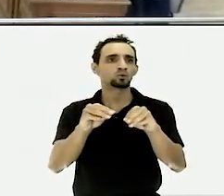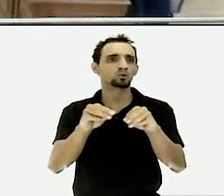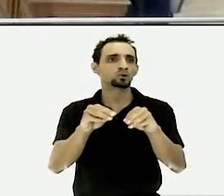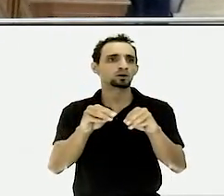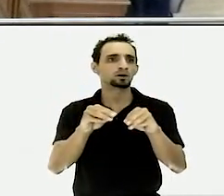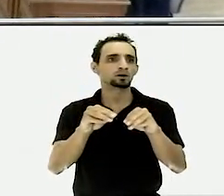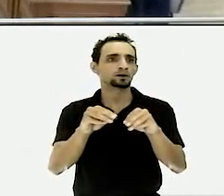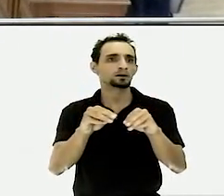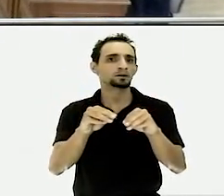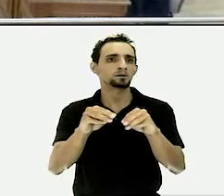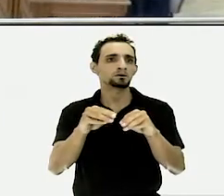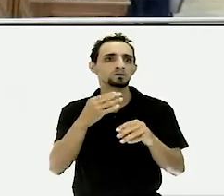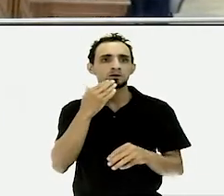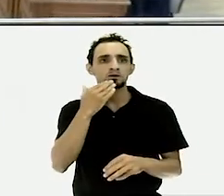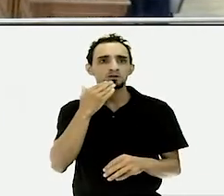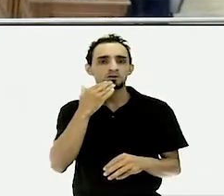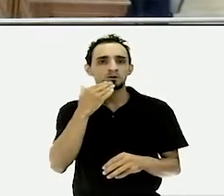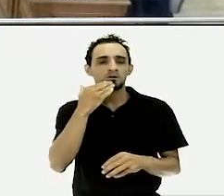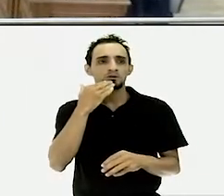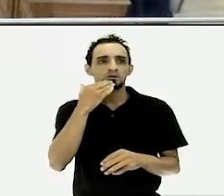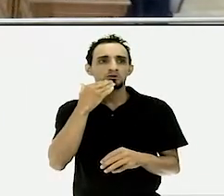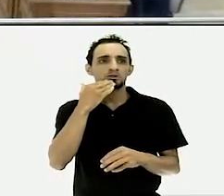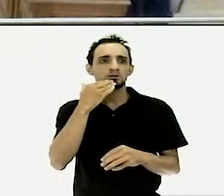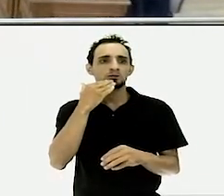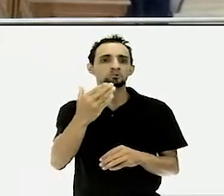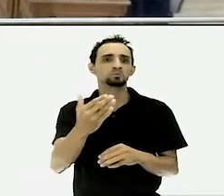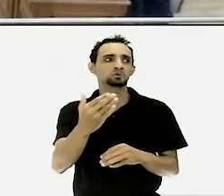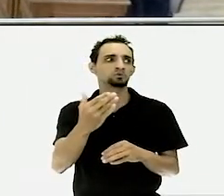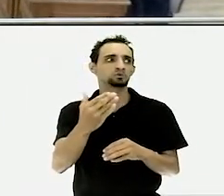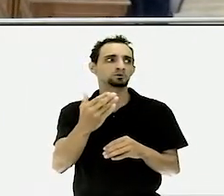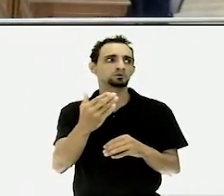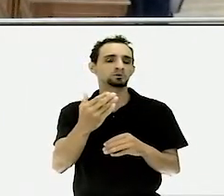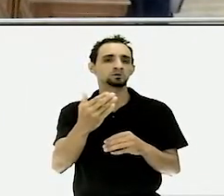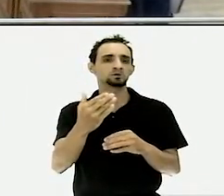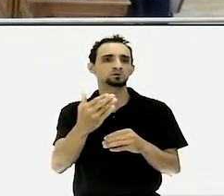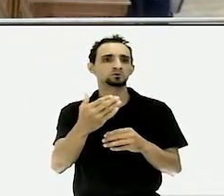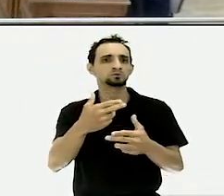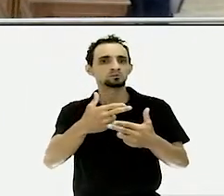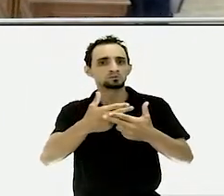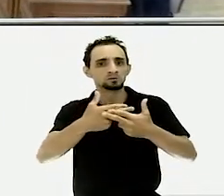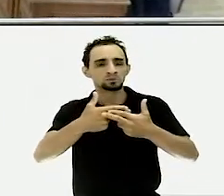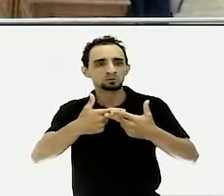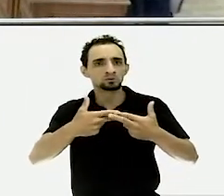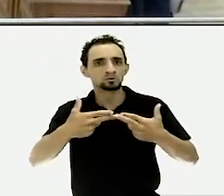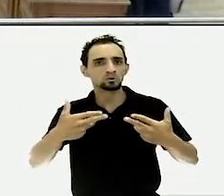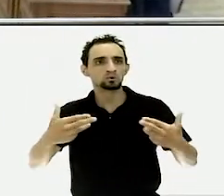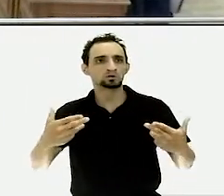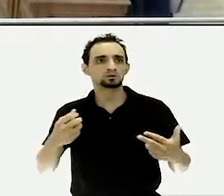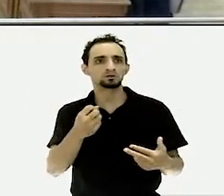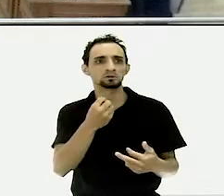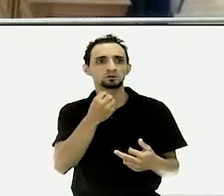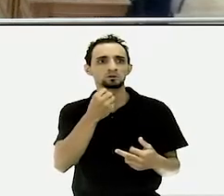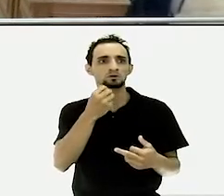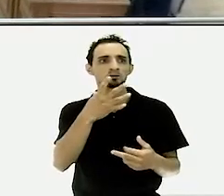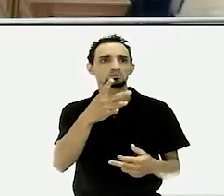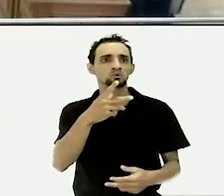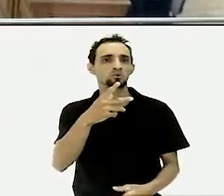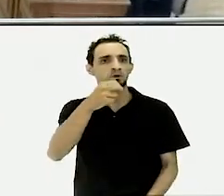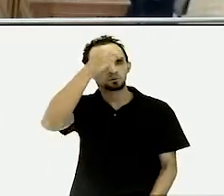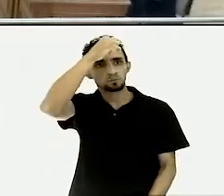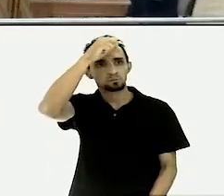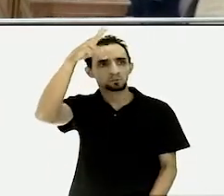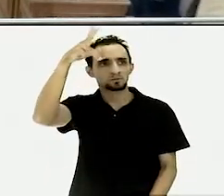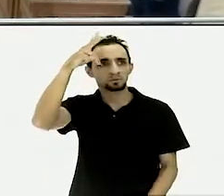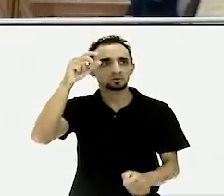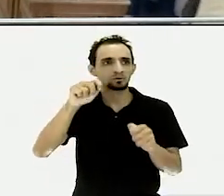que estão ali já. Que já estão ali. Não abri licitação, nada. Os trailers que já estão ali. Está ouvindo comentários,